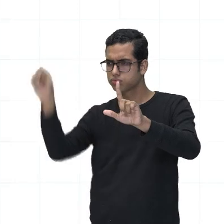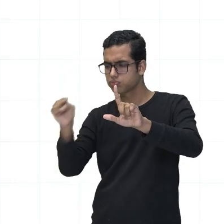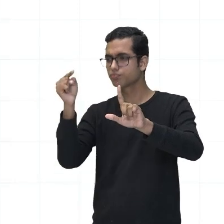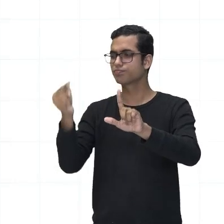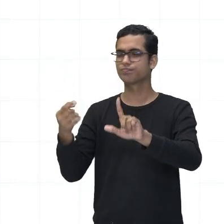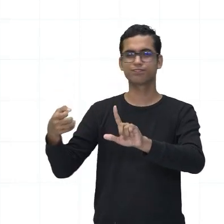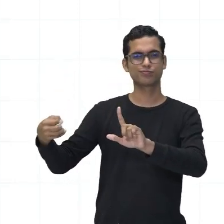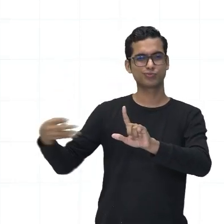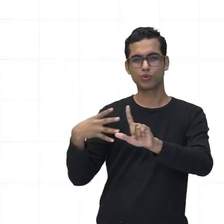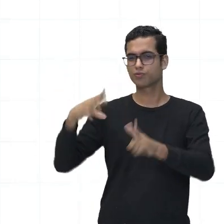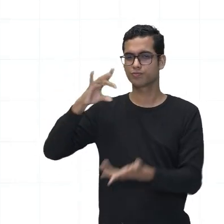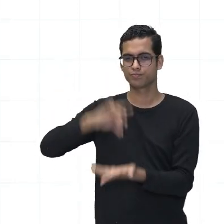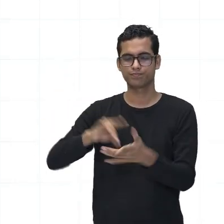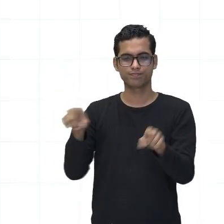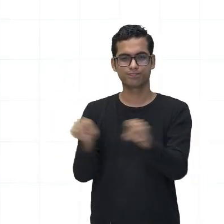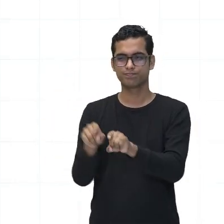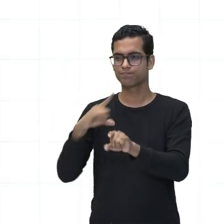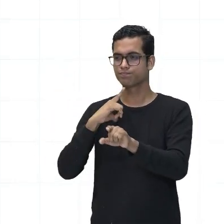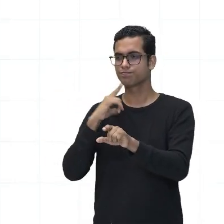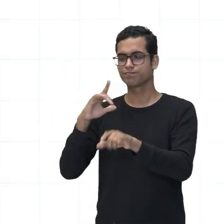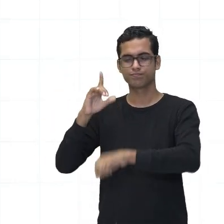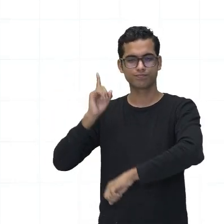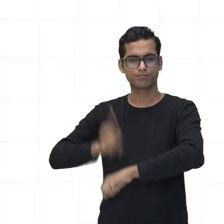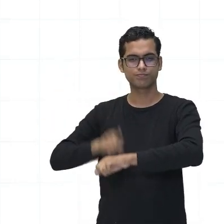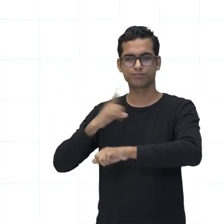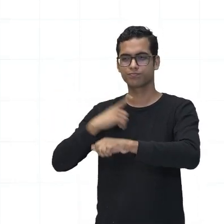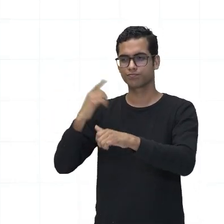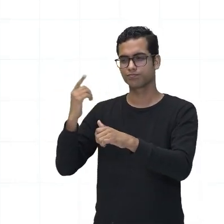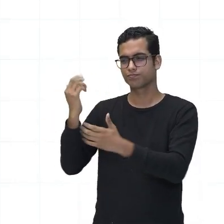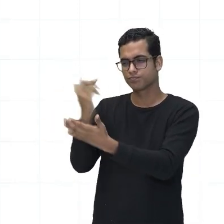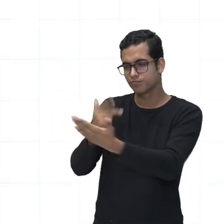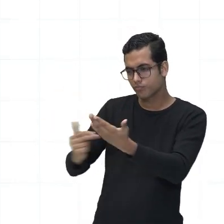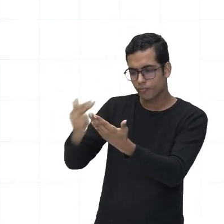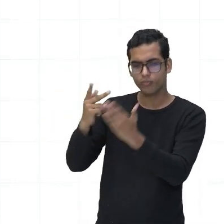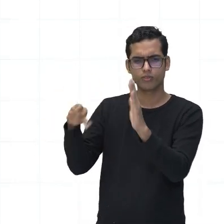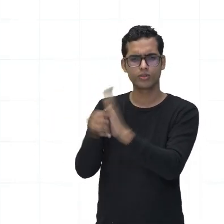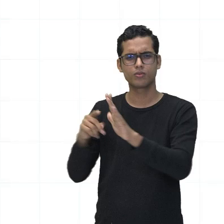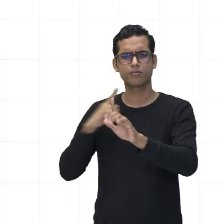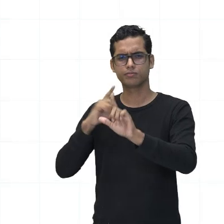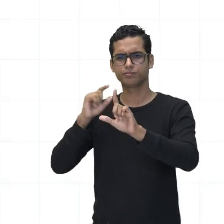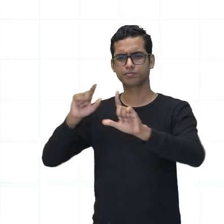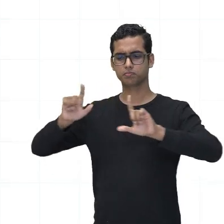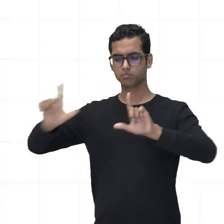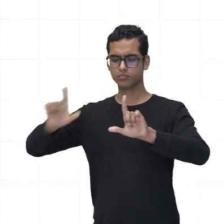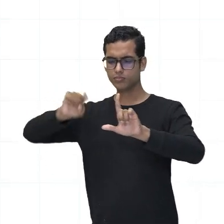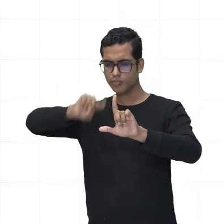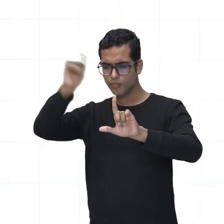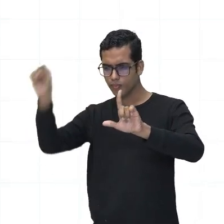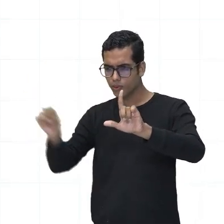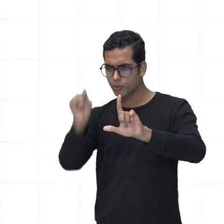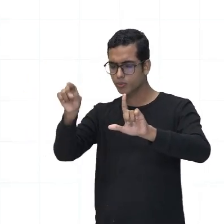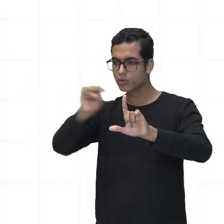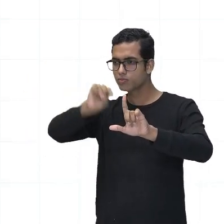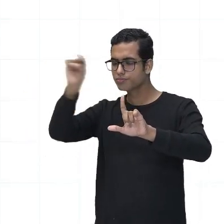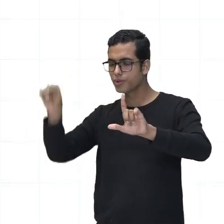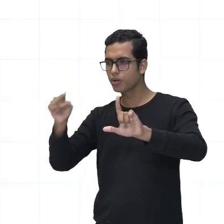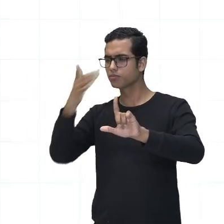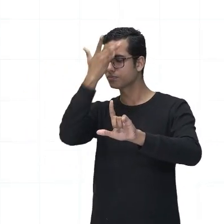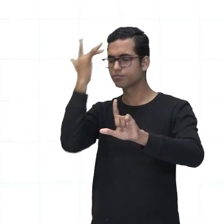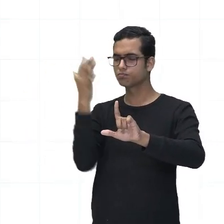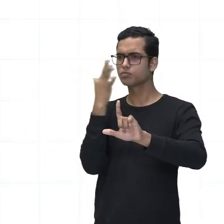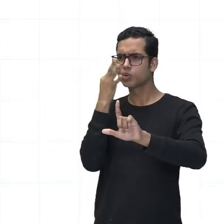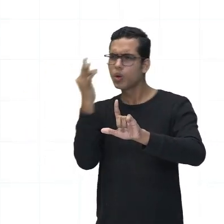até então. As espirais são a primeira coisa que chama a